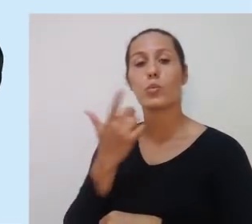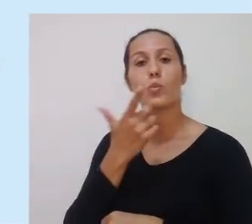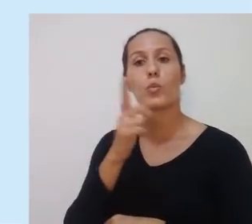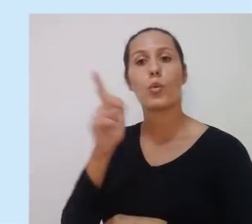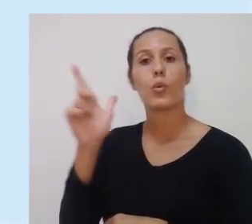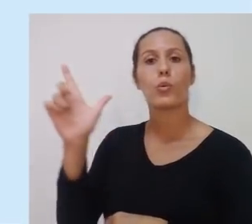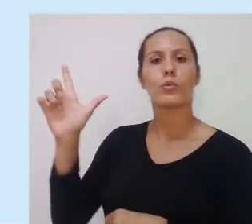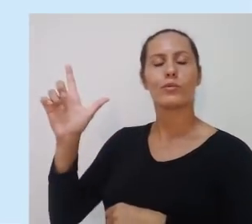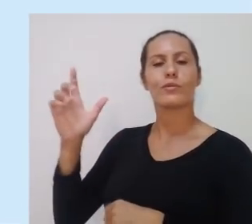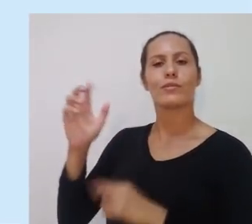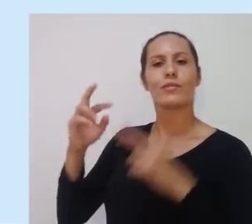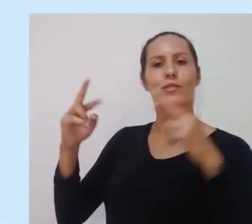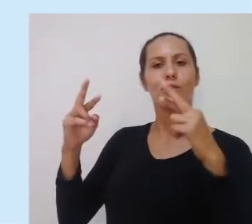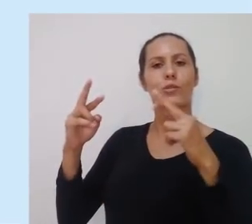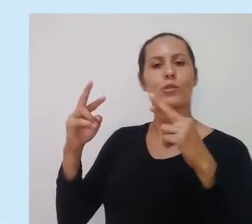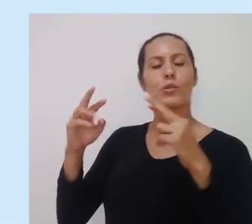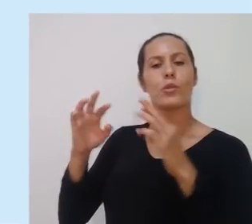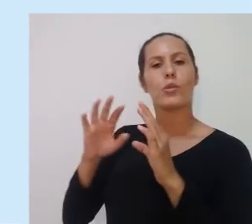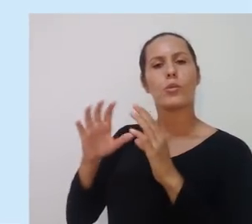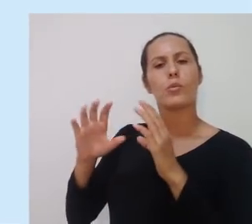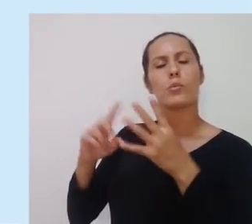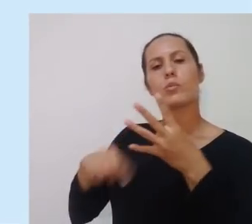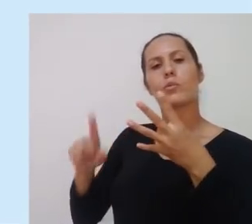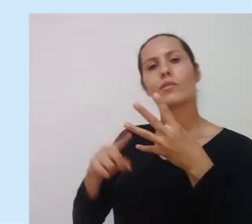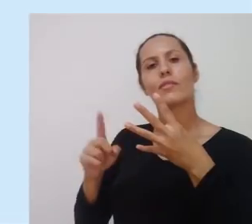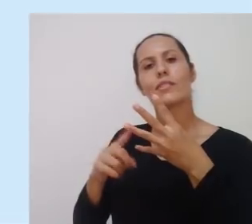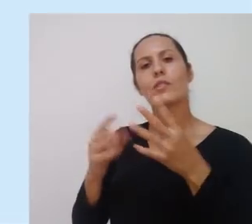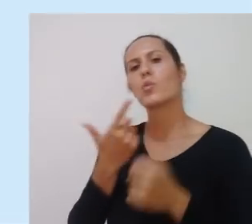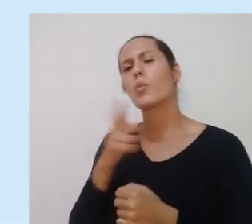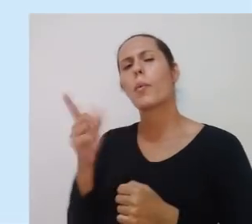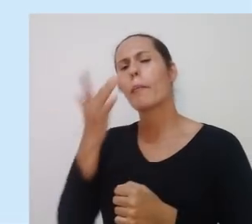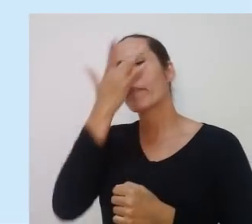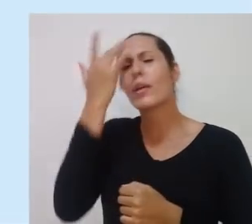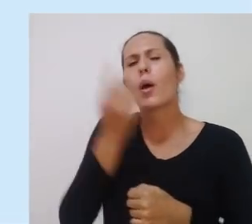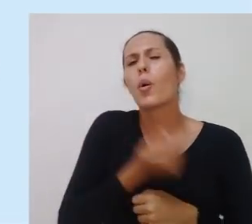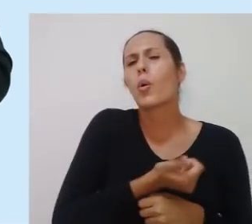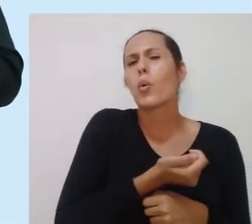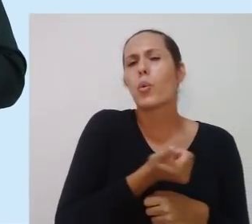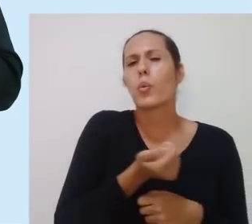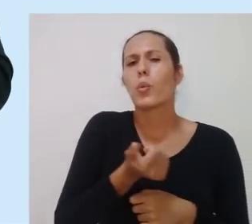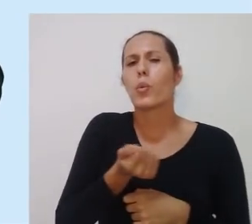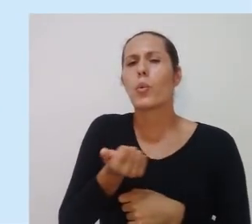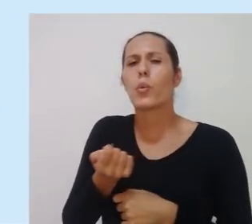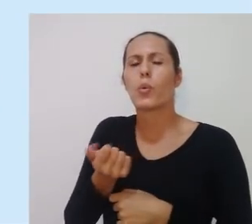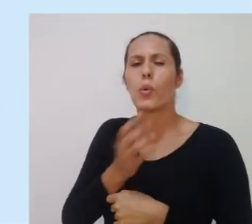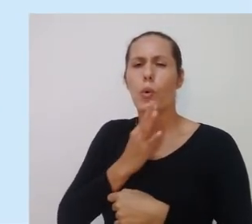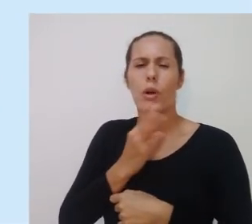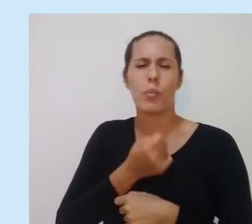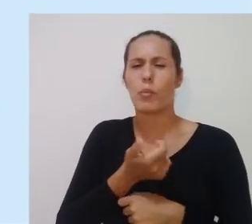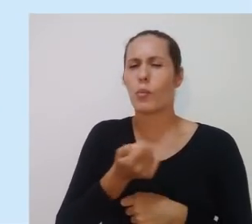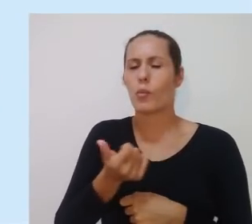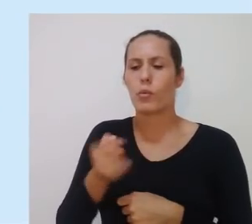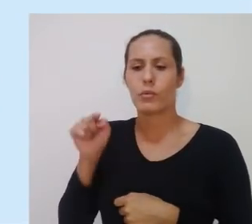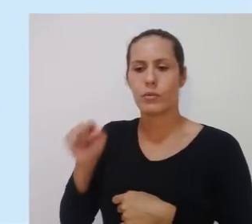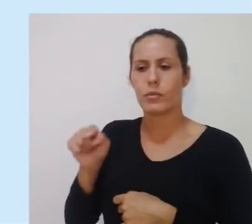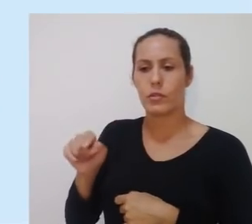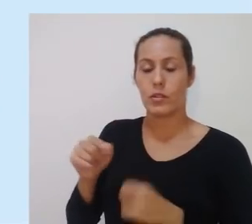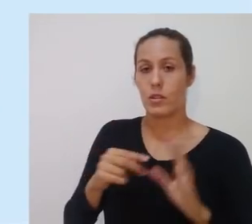um ritmo, um tipo de produção artístico-cultural que poucos